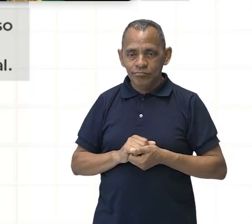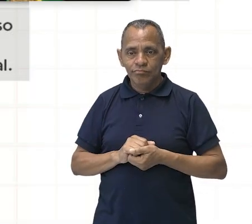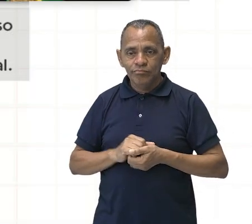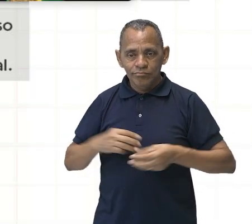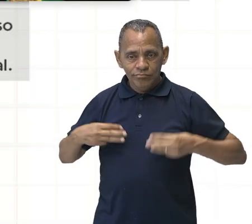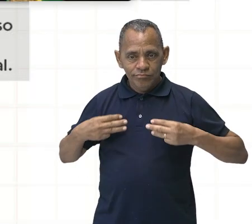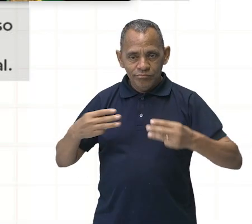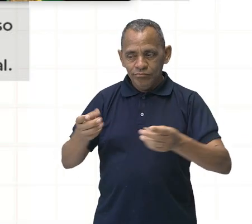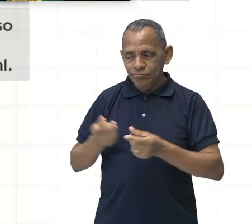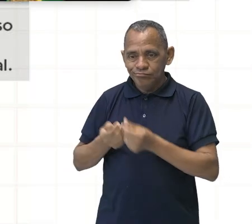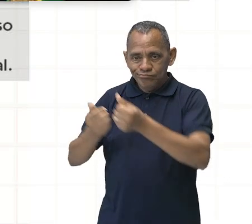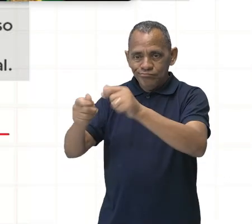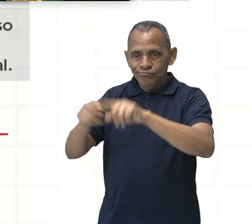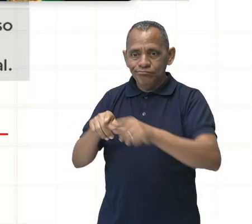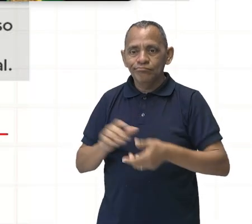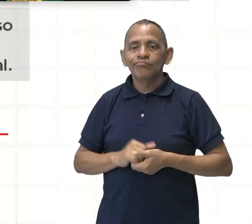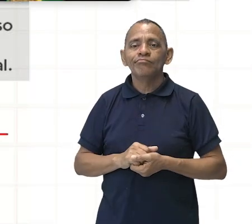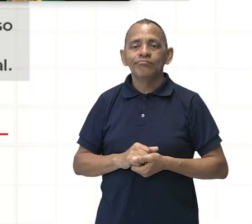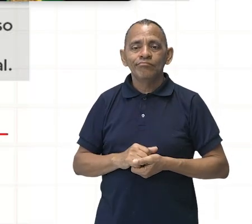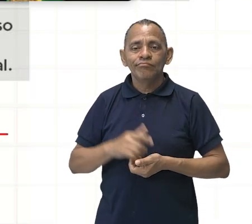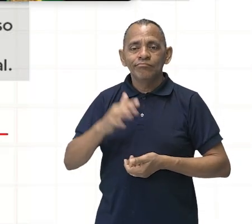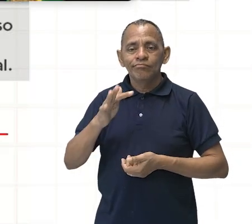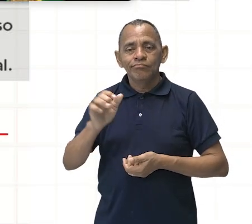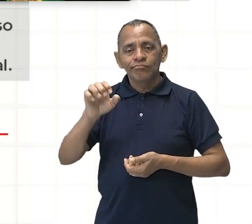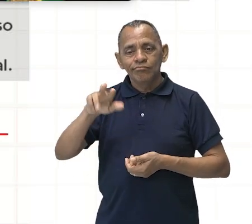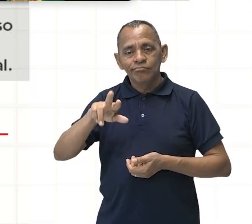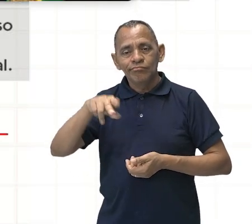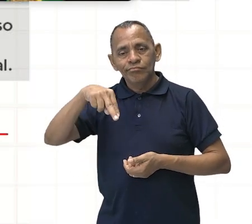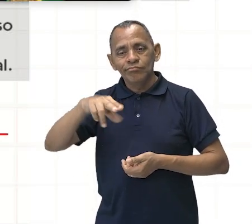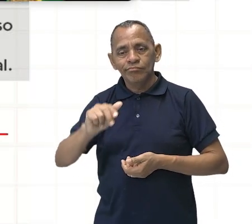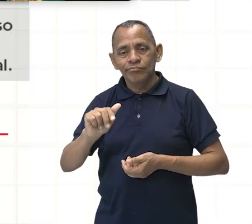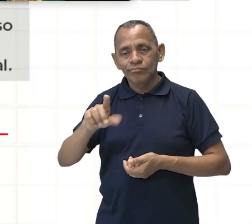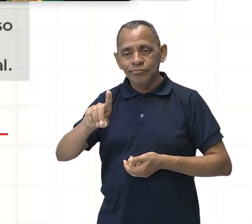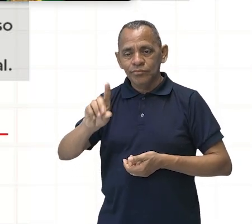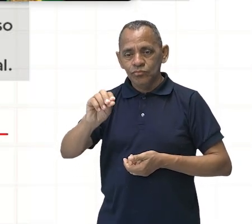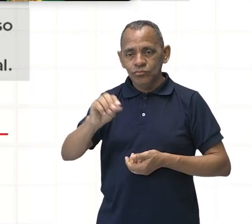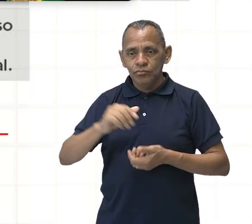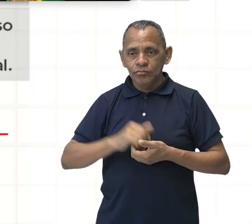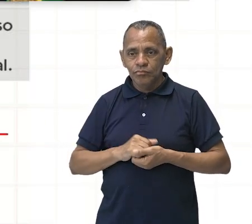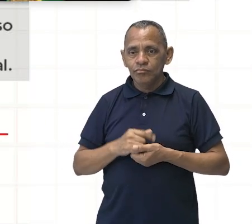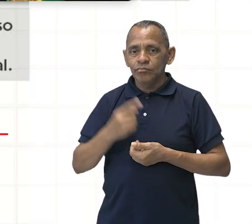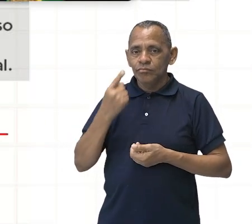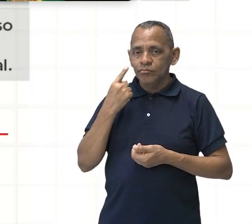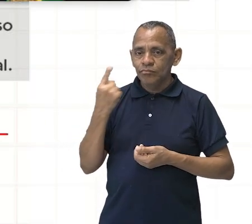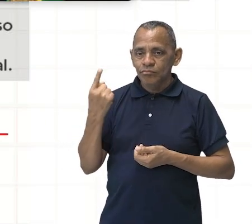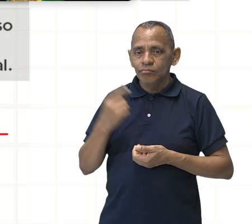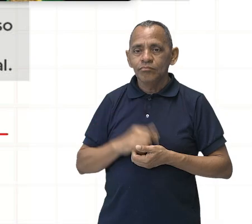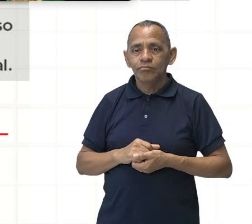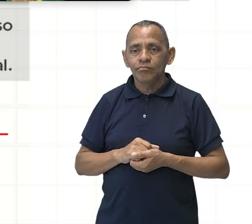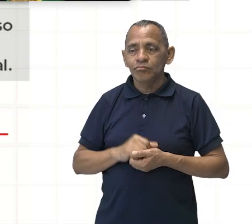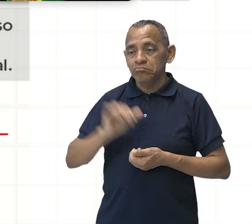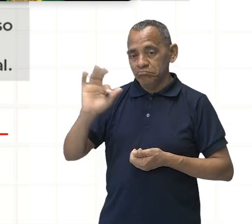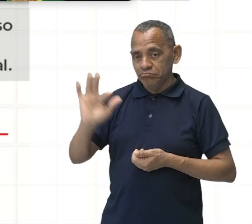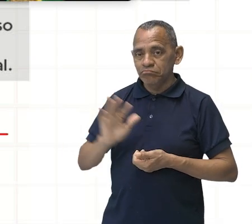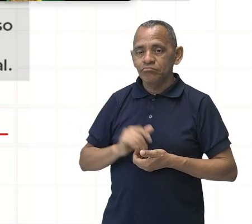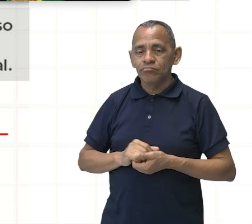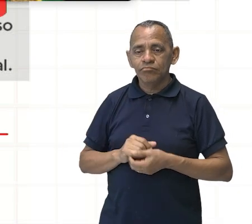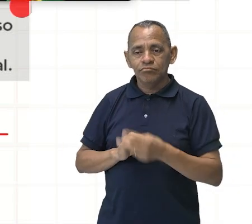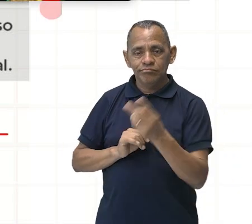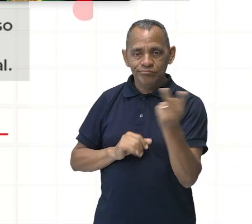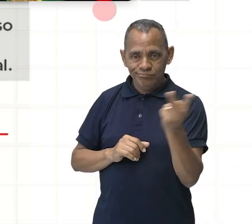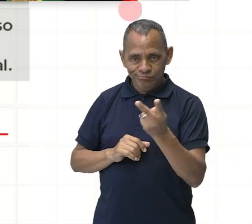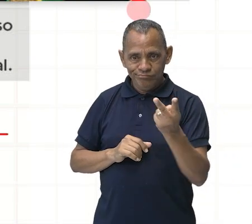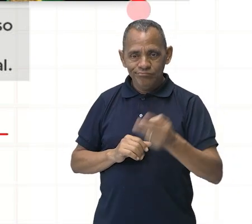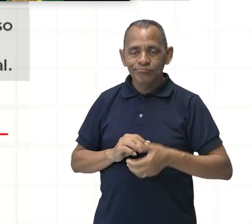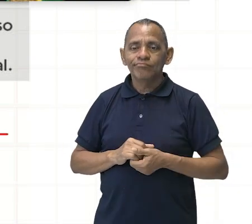Fazenda, Fernando Henrique Cardoso. Então, aqui ao lado, vocês podem acompanhar a imagem tanto de Itamar